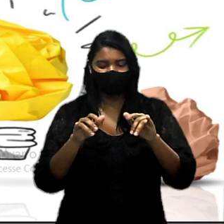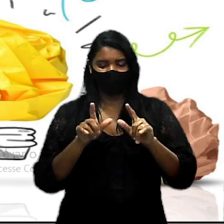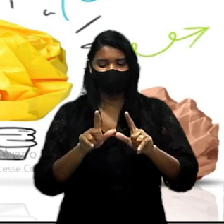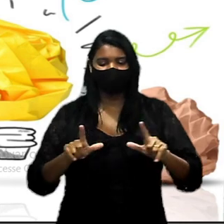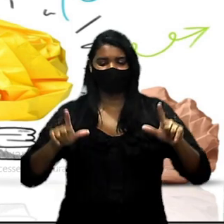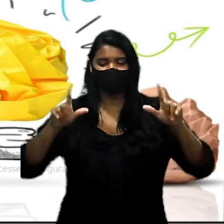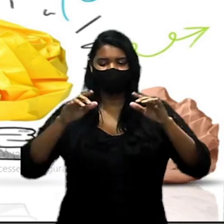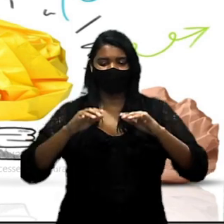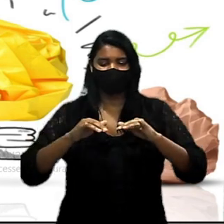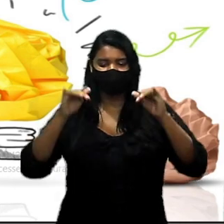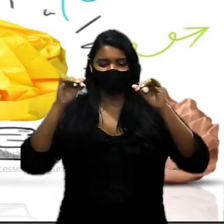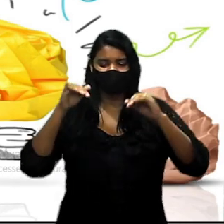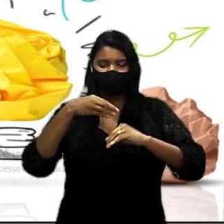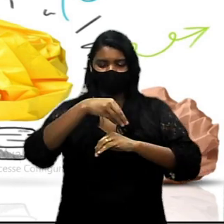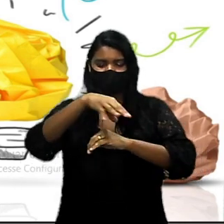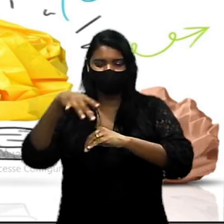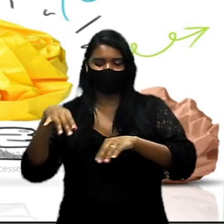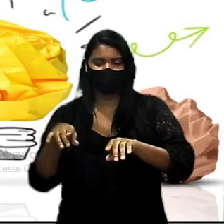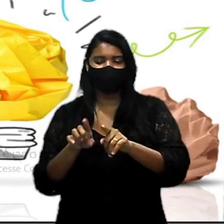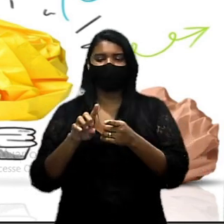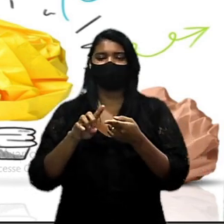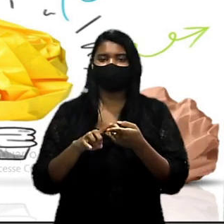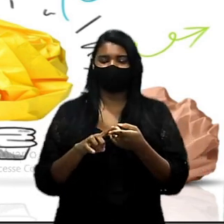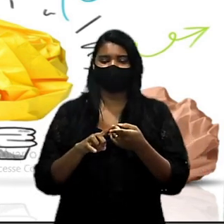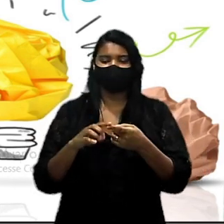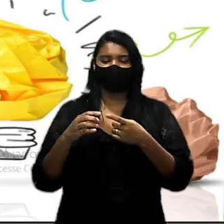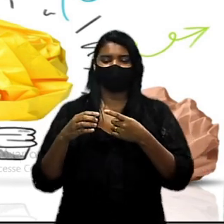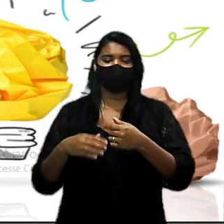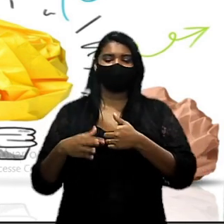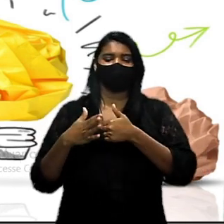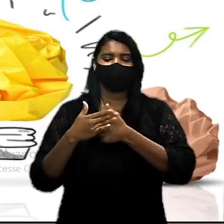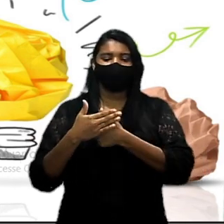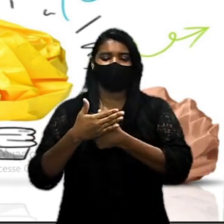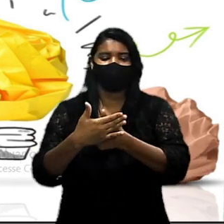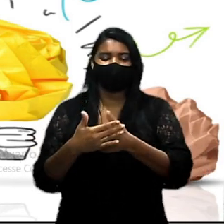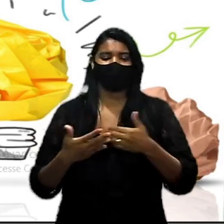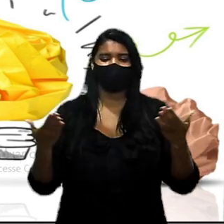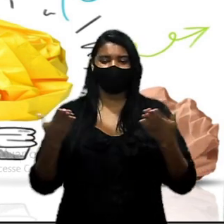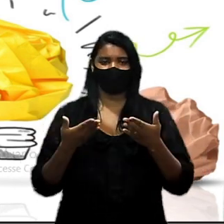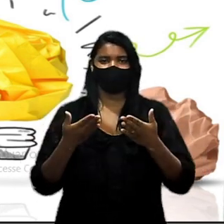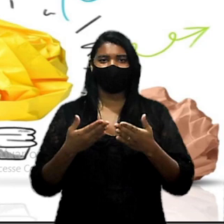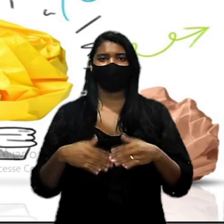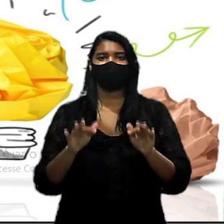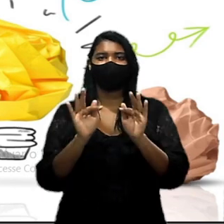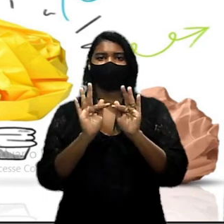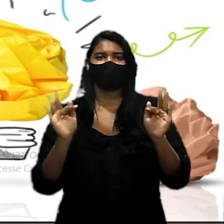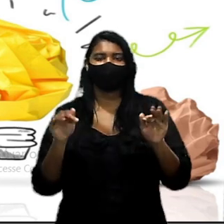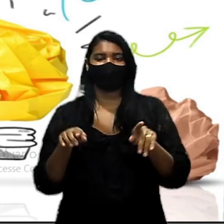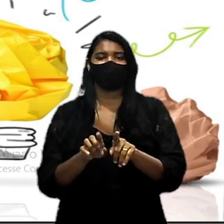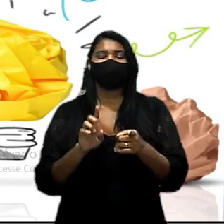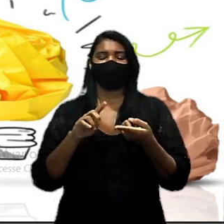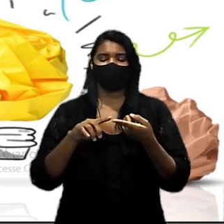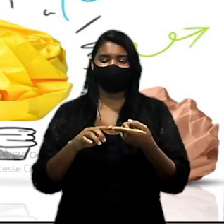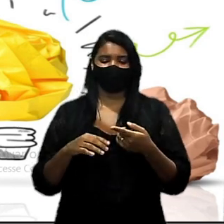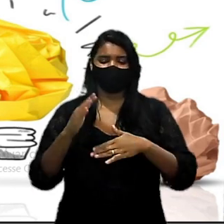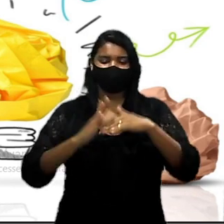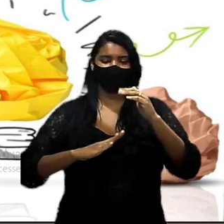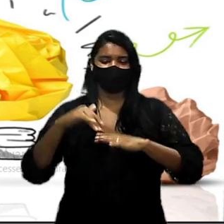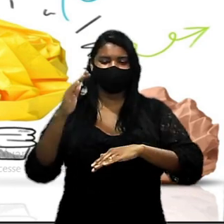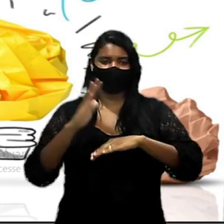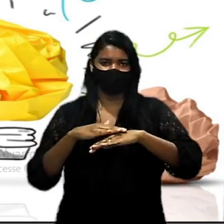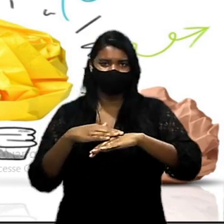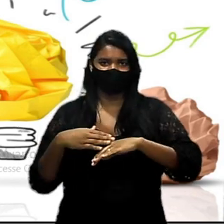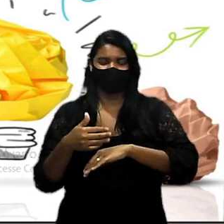de informações, né? Não é à toa que você tem hoje algumas funções